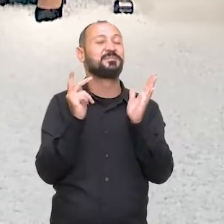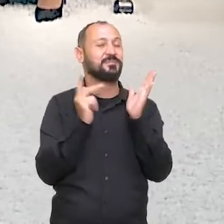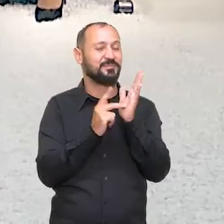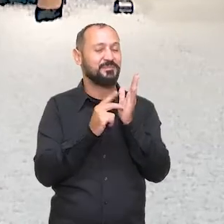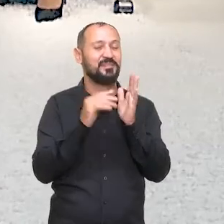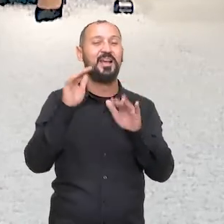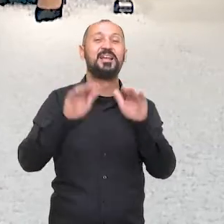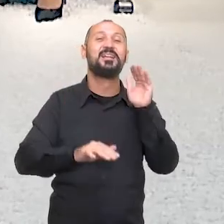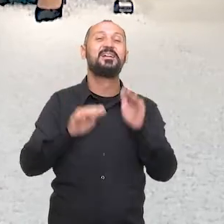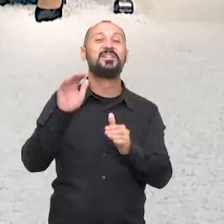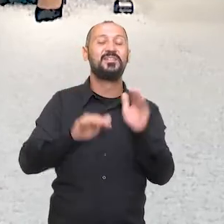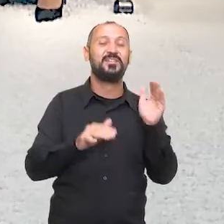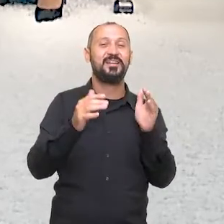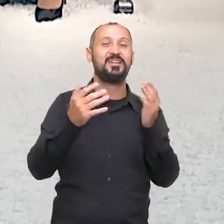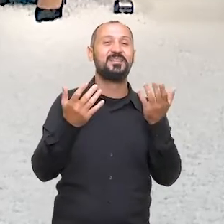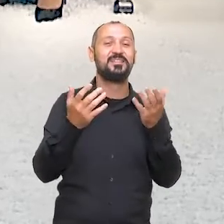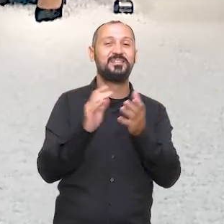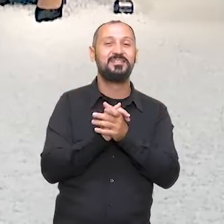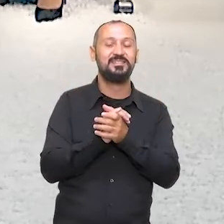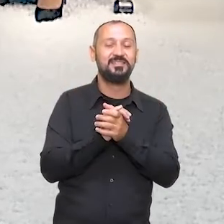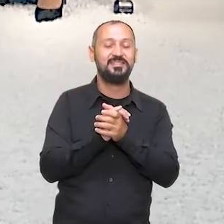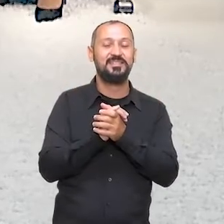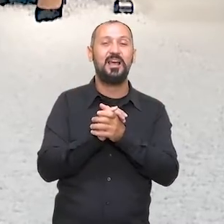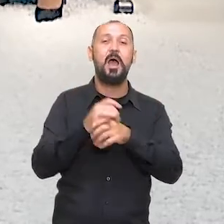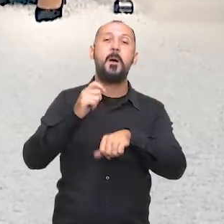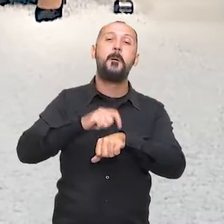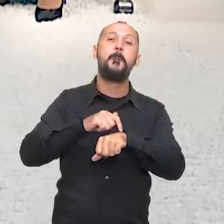Então, assim, talvez esse seja